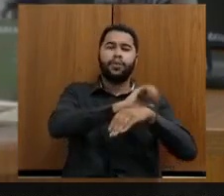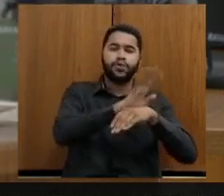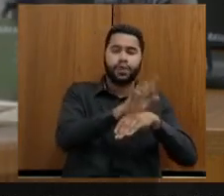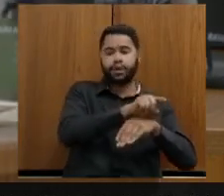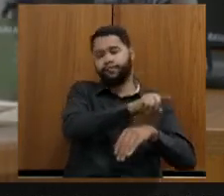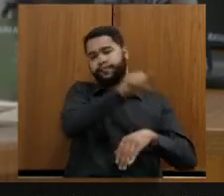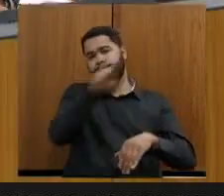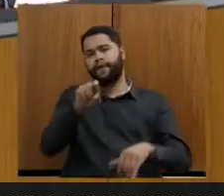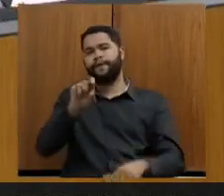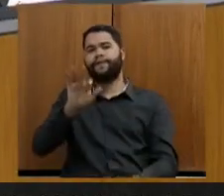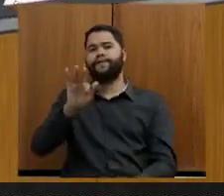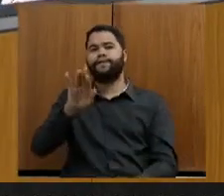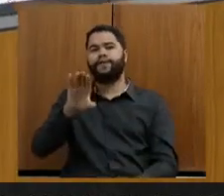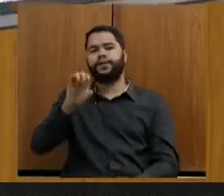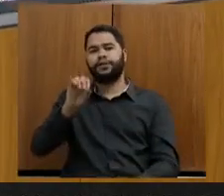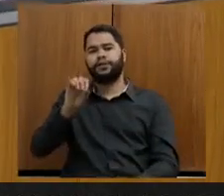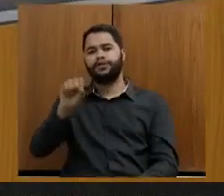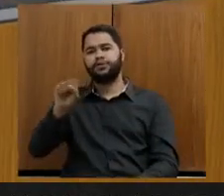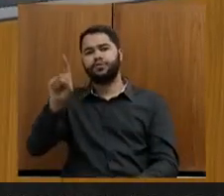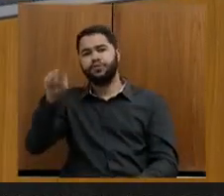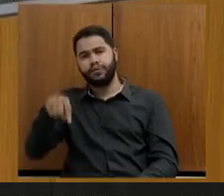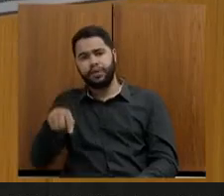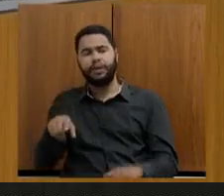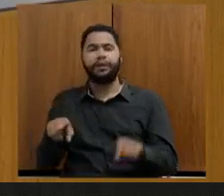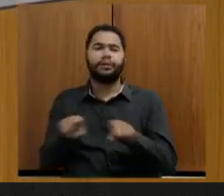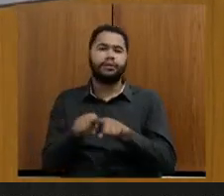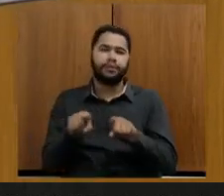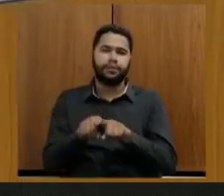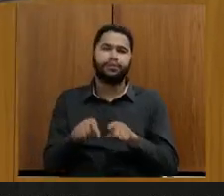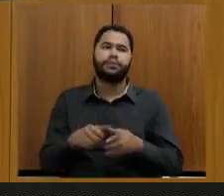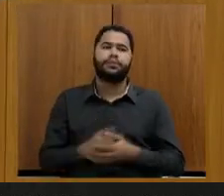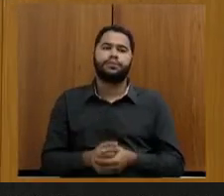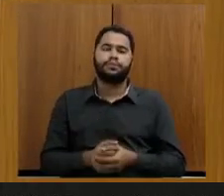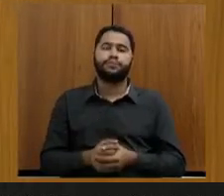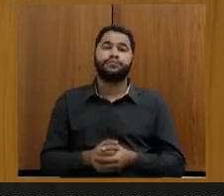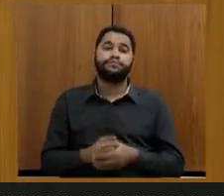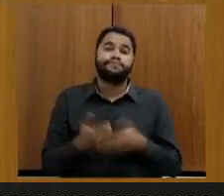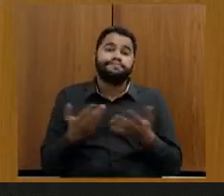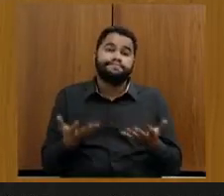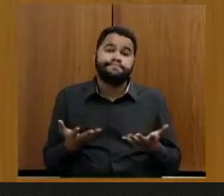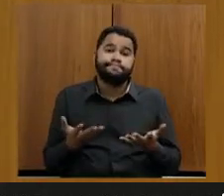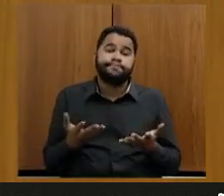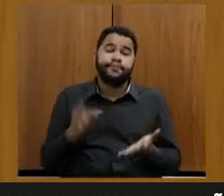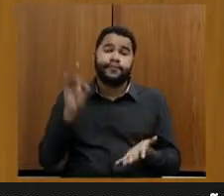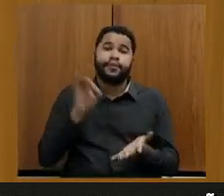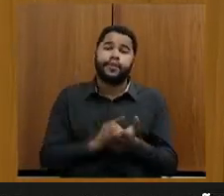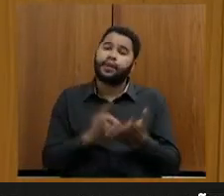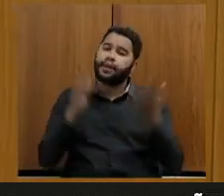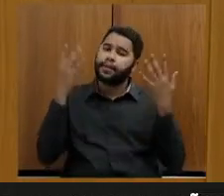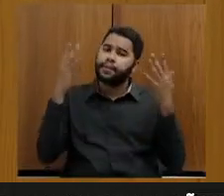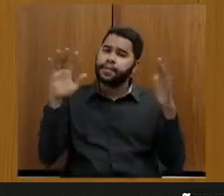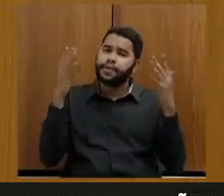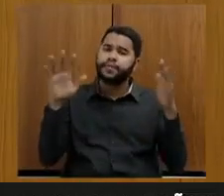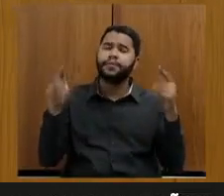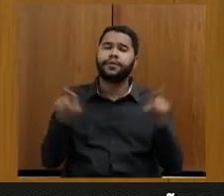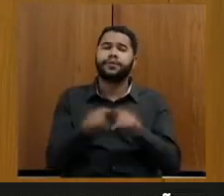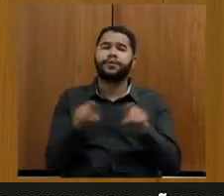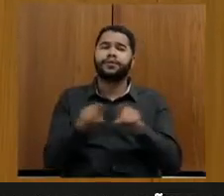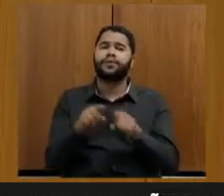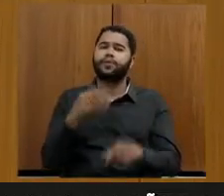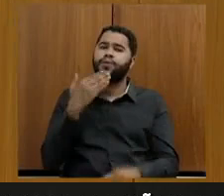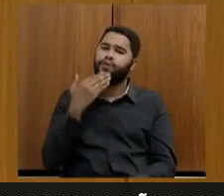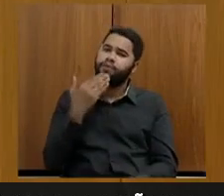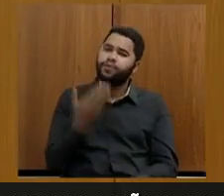Francisco Sá é ir até Salinas avisa 251 não é realmente é é parabenizá-lo e